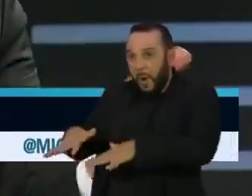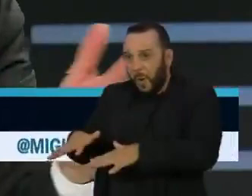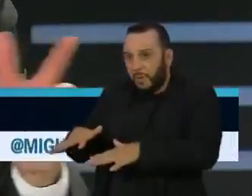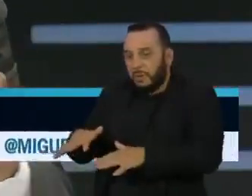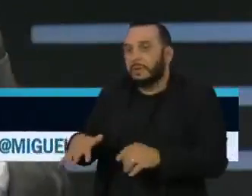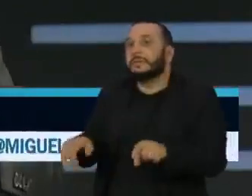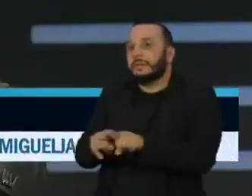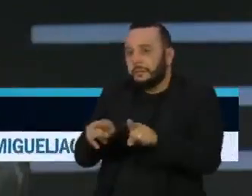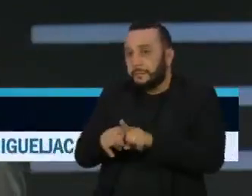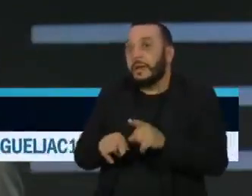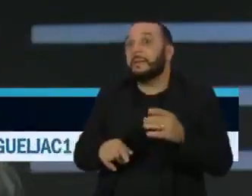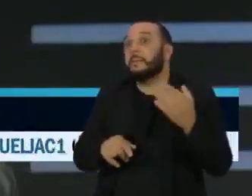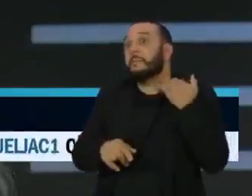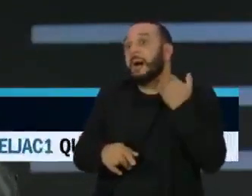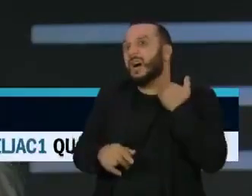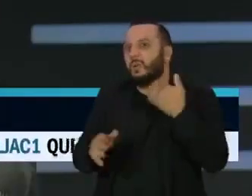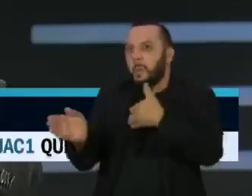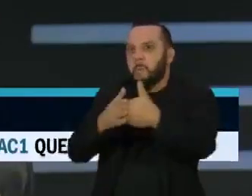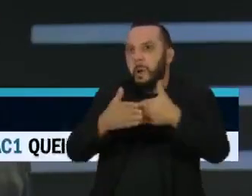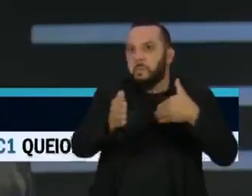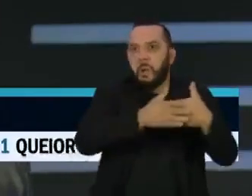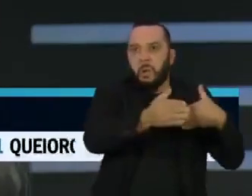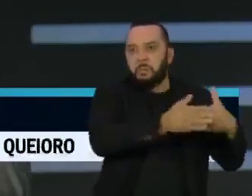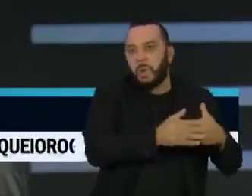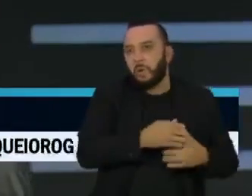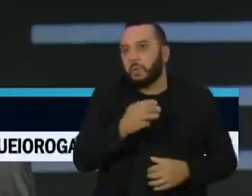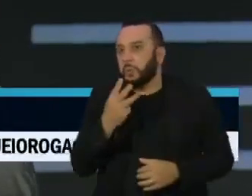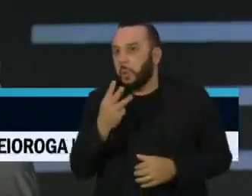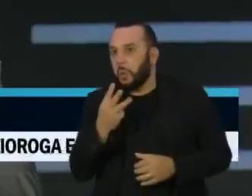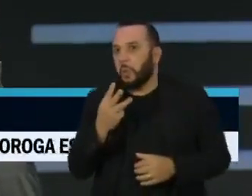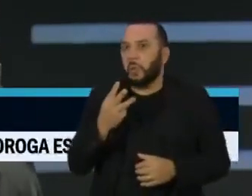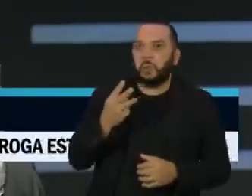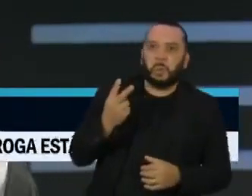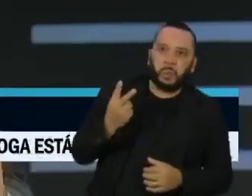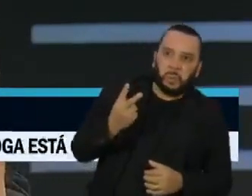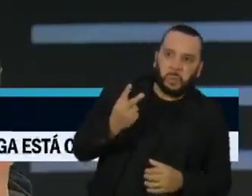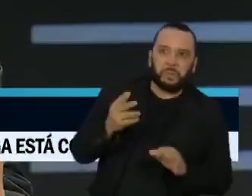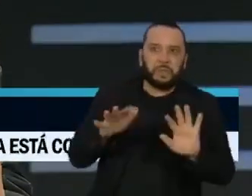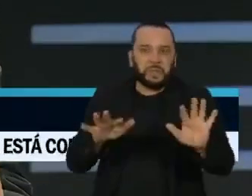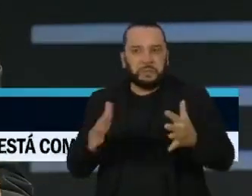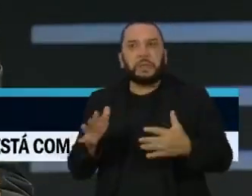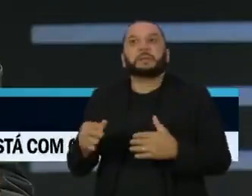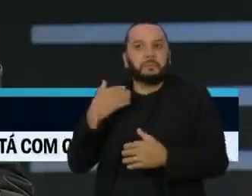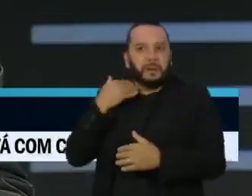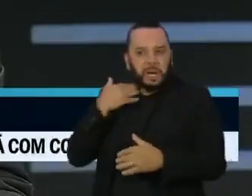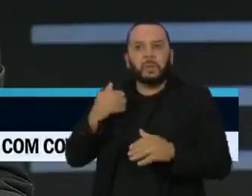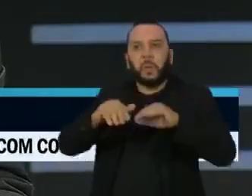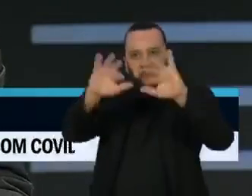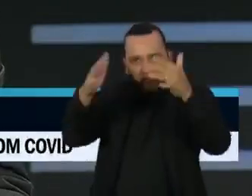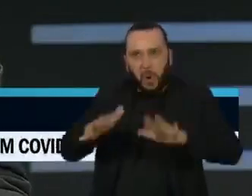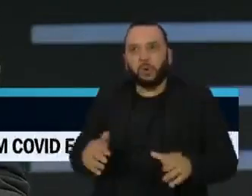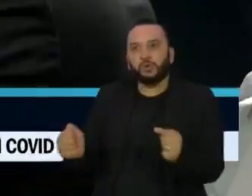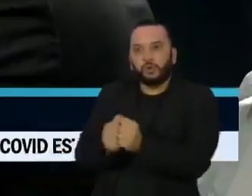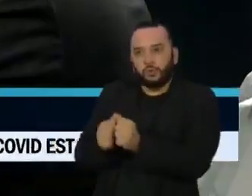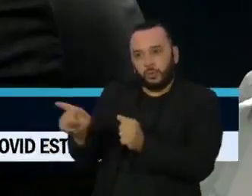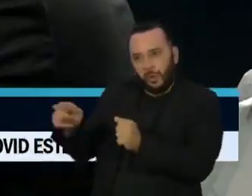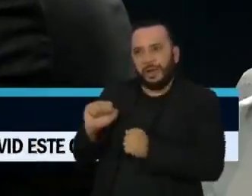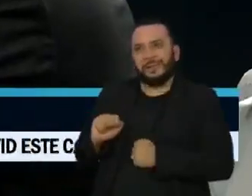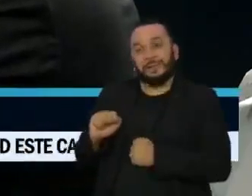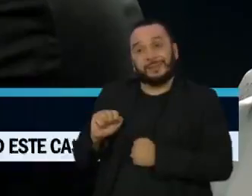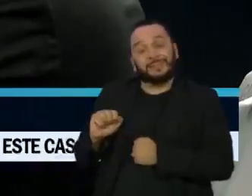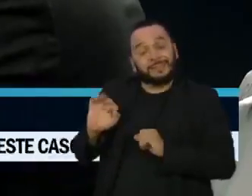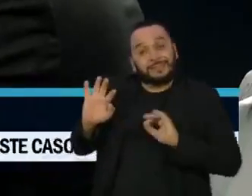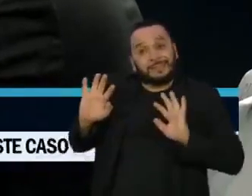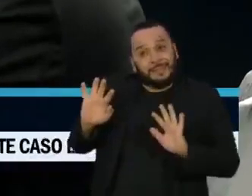aí é crise Mira bancária Então você a crise em si pelo tamanho dela é importante mas eu diria que o que chamou atenção da do mundo inclusive